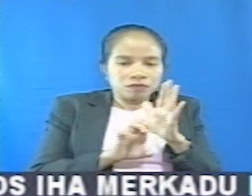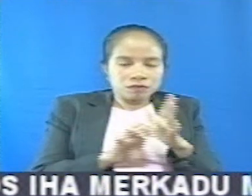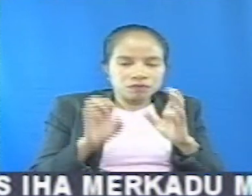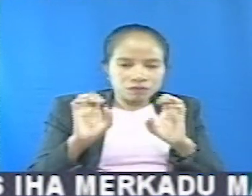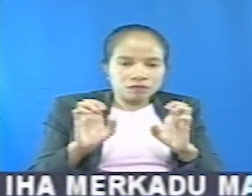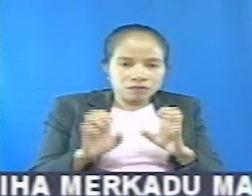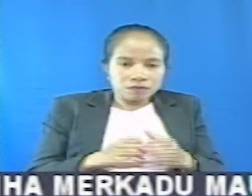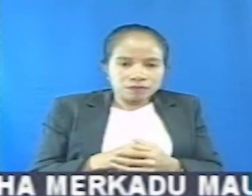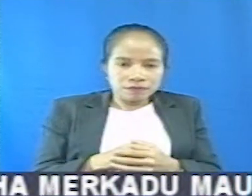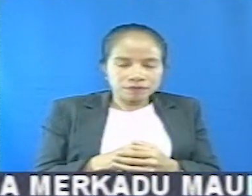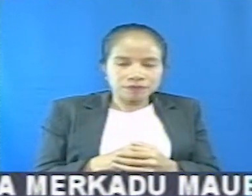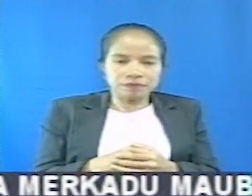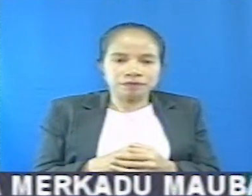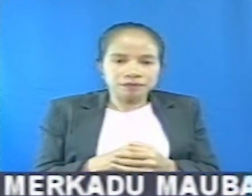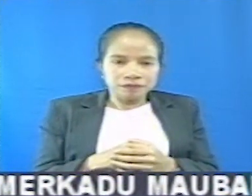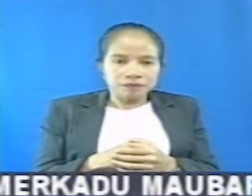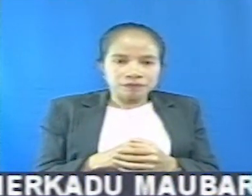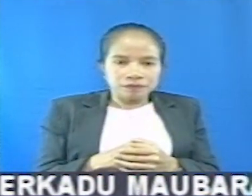ne.